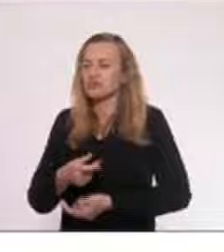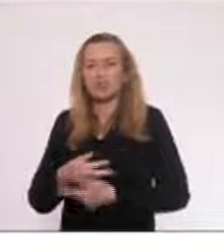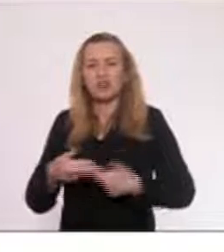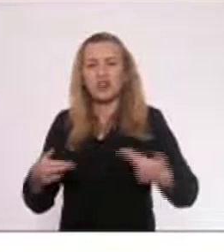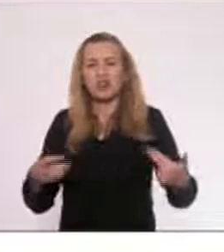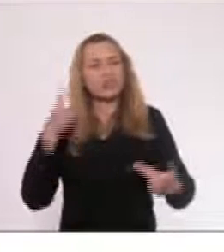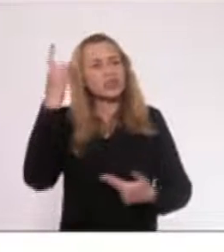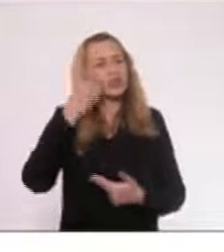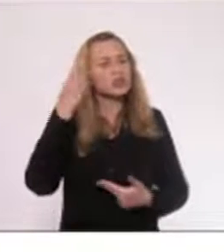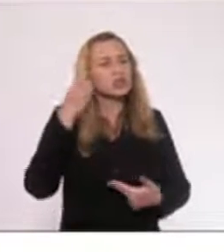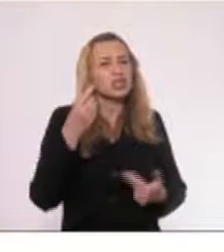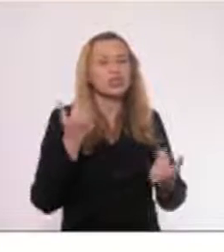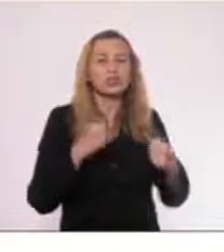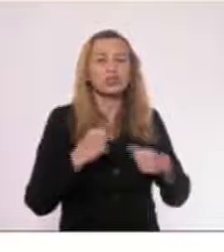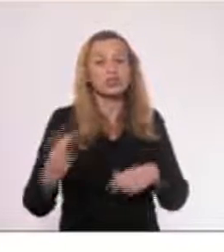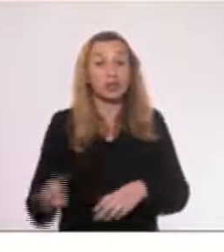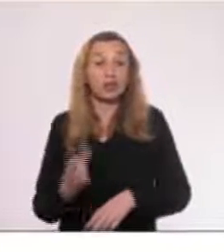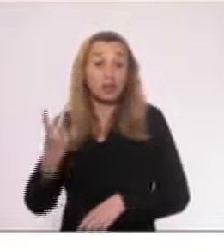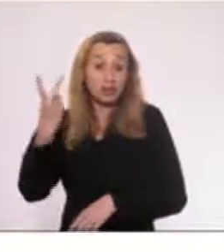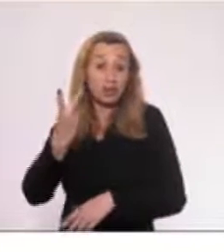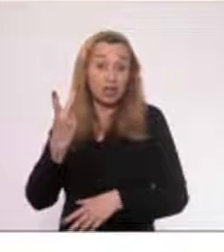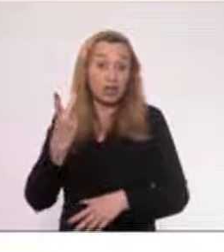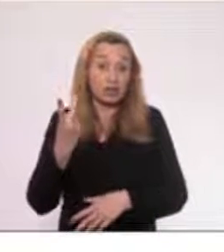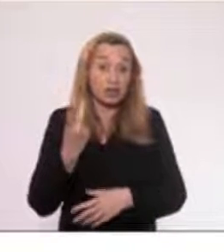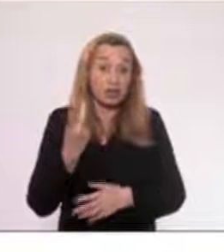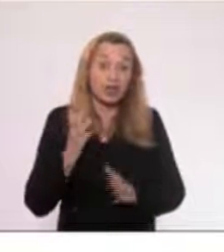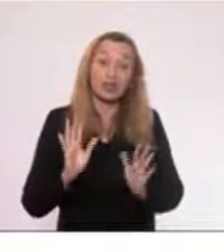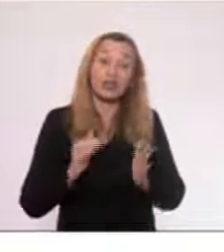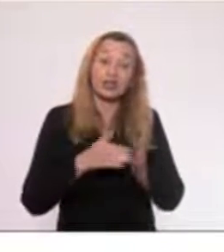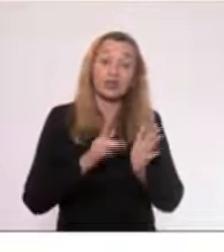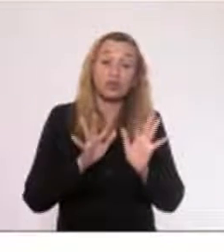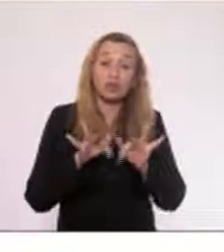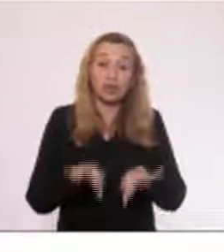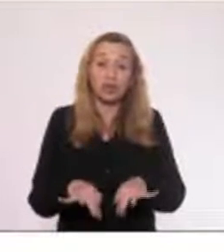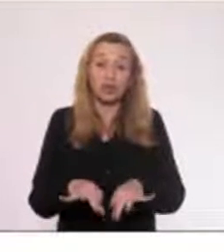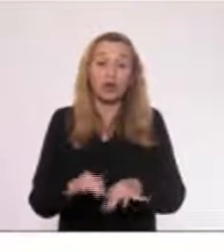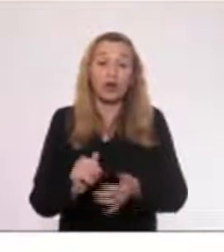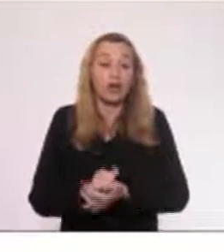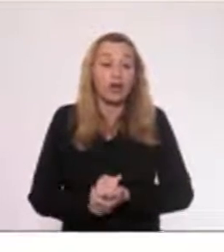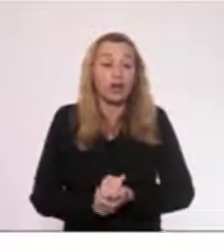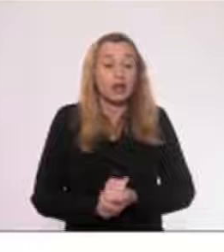que deveriam zelar e lutar até o final para que a sua